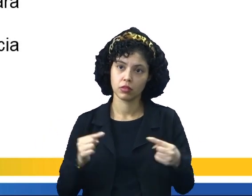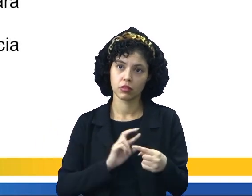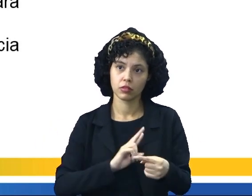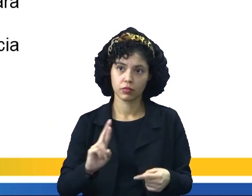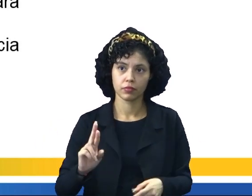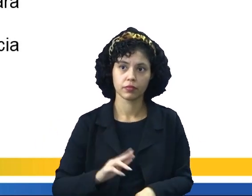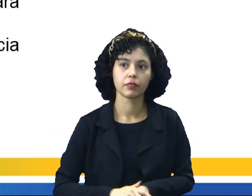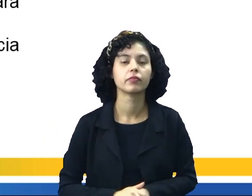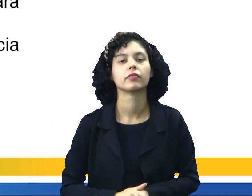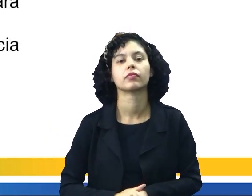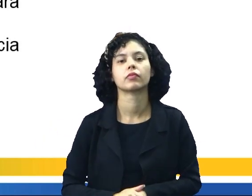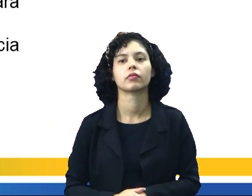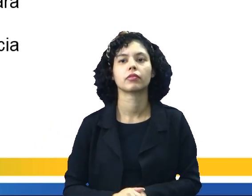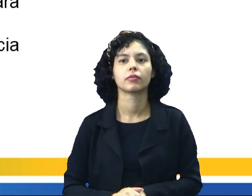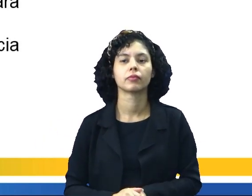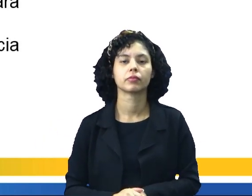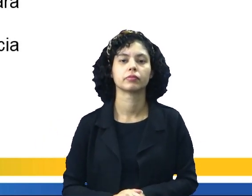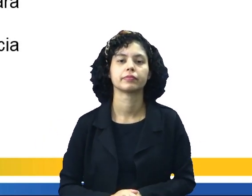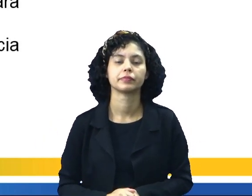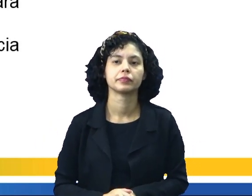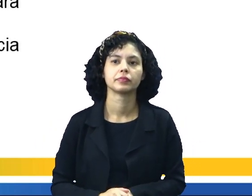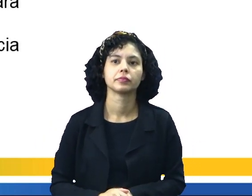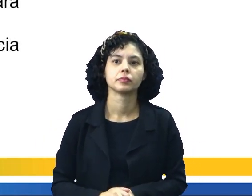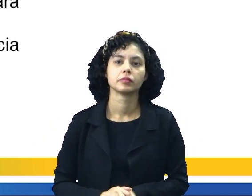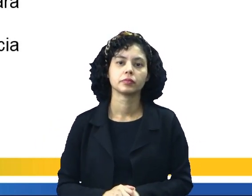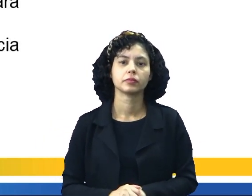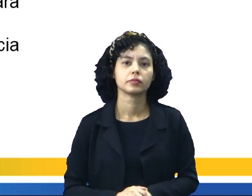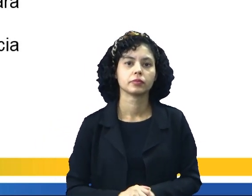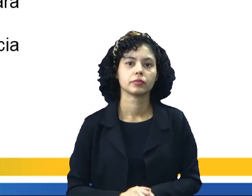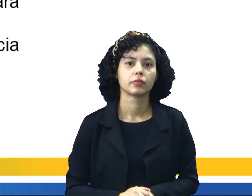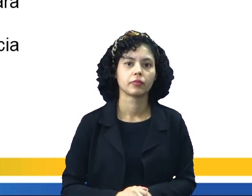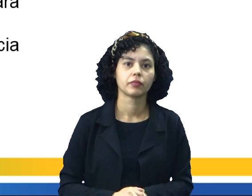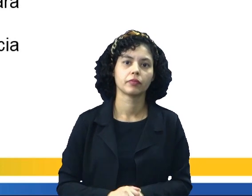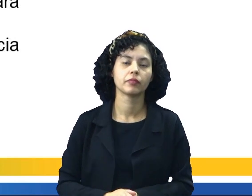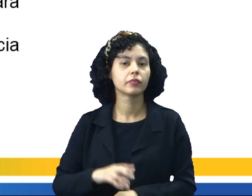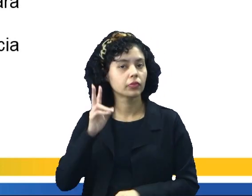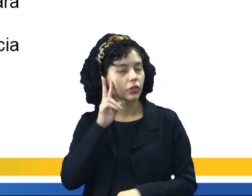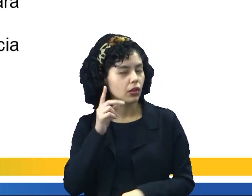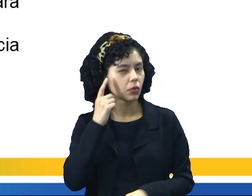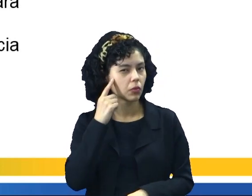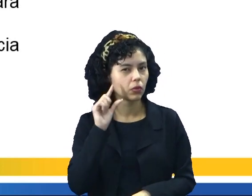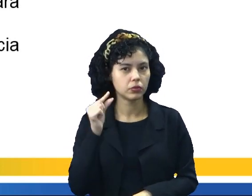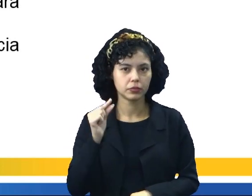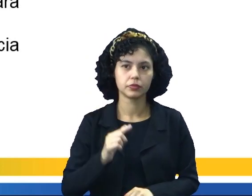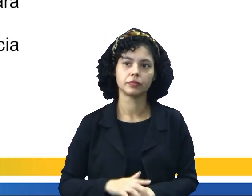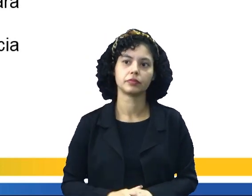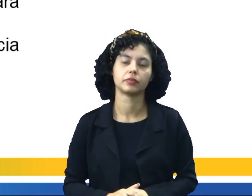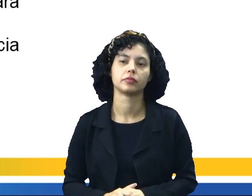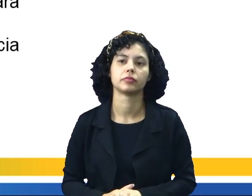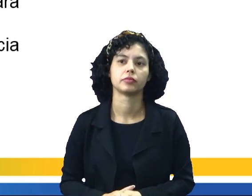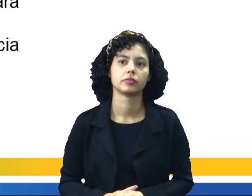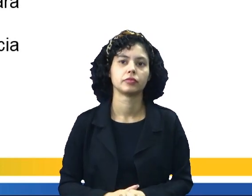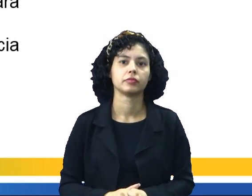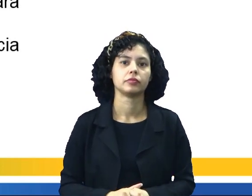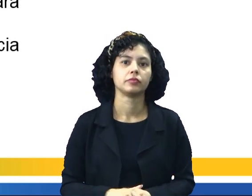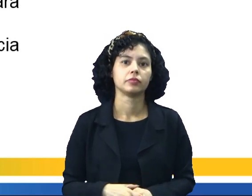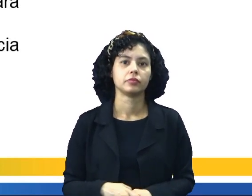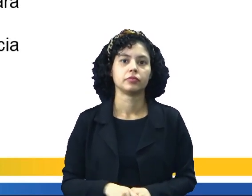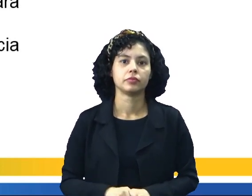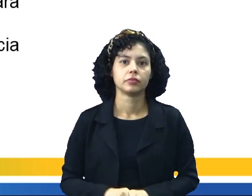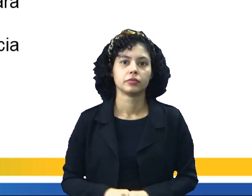convergência com a religião. Então, vamos lá. Lembrando aí, pensando um pouco na resposta